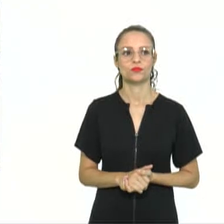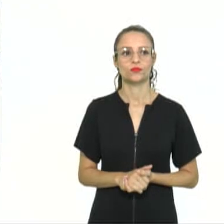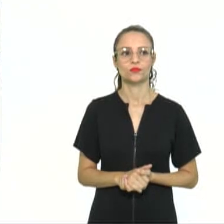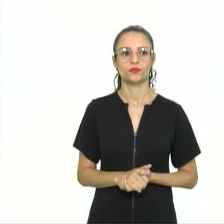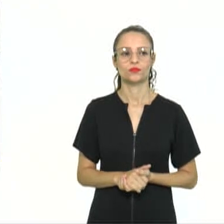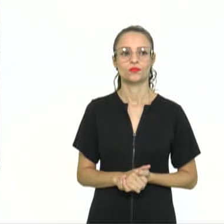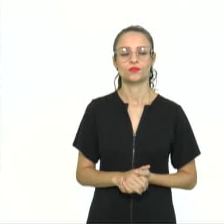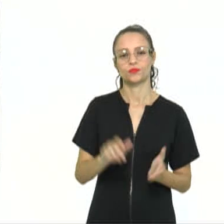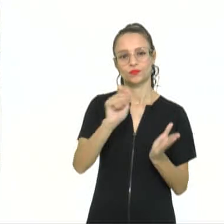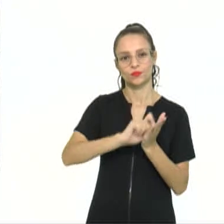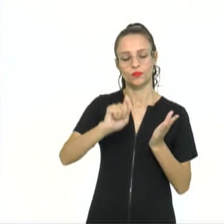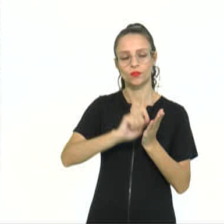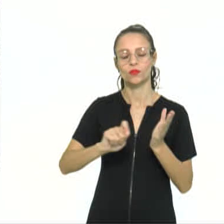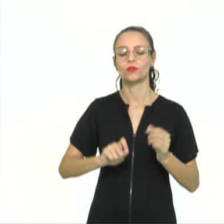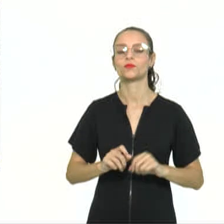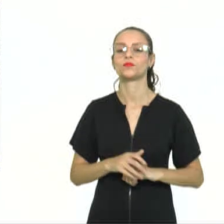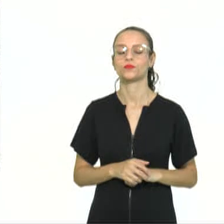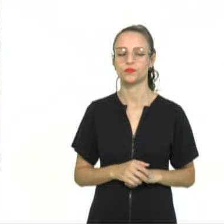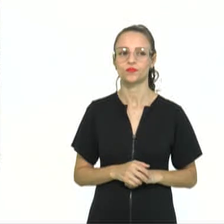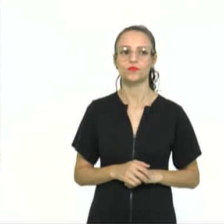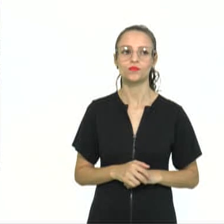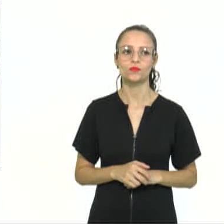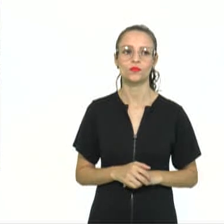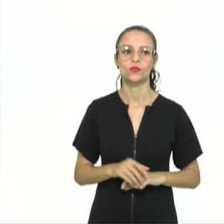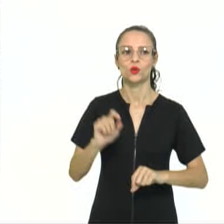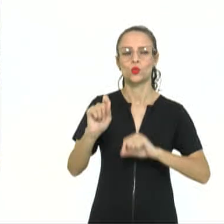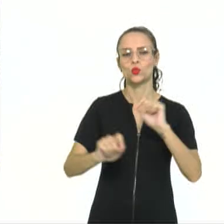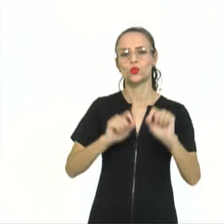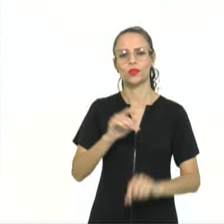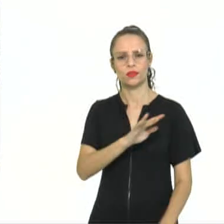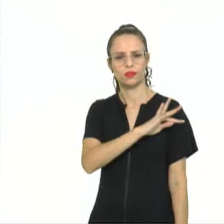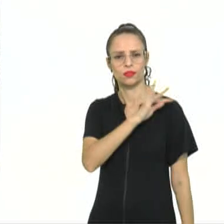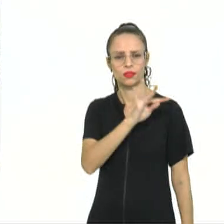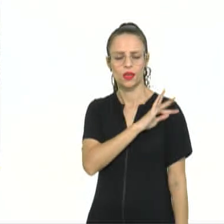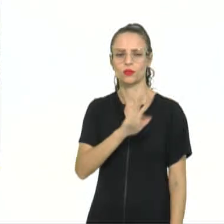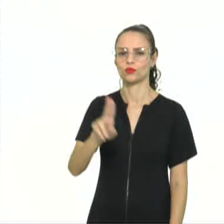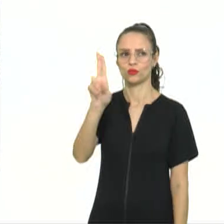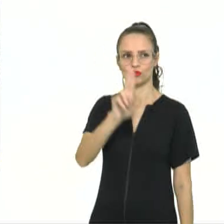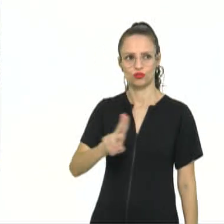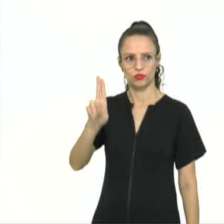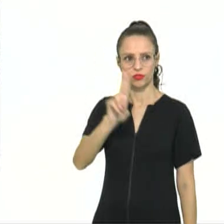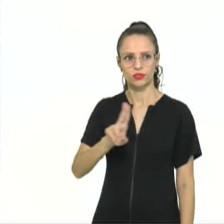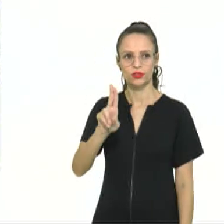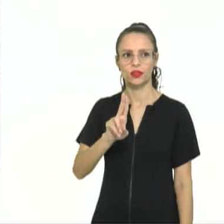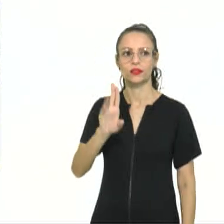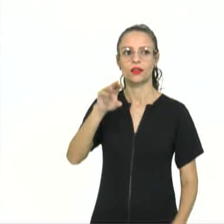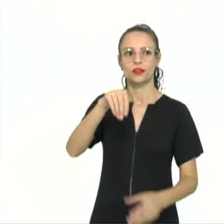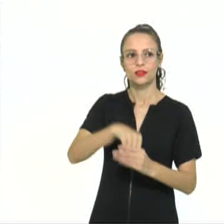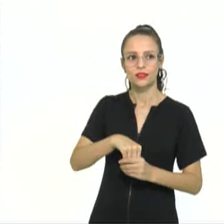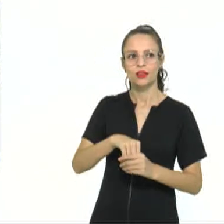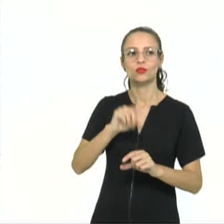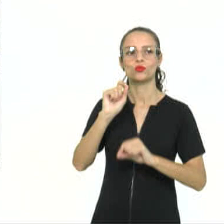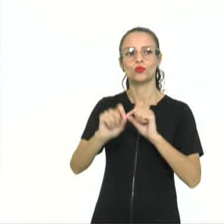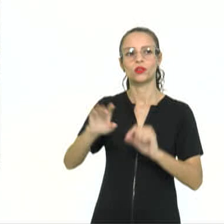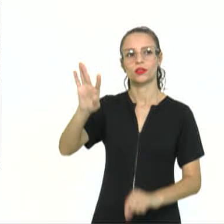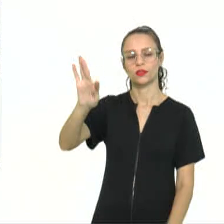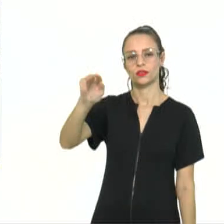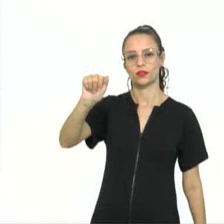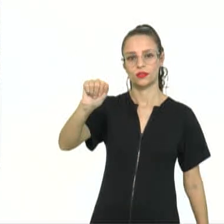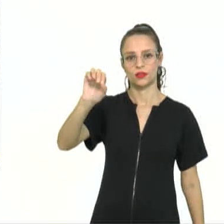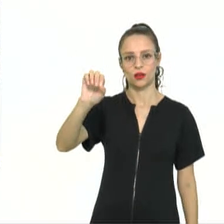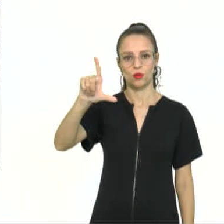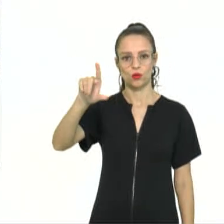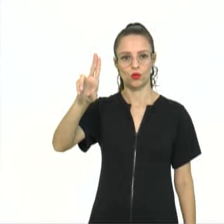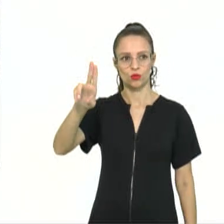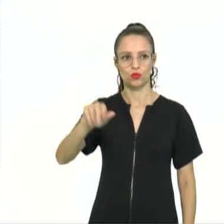Exercício descritivo, né? Então faz as suas devidas anotações. Ela fala o quê? Quais são as técnicas utilizadas na modalidade